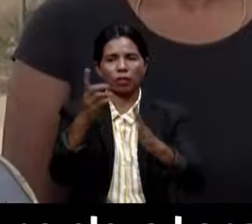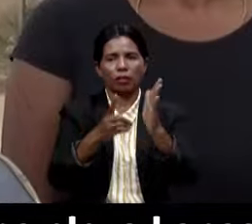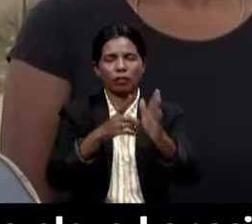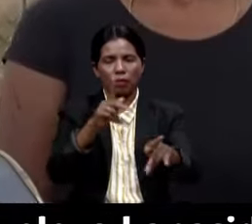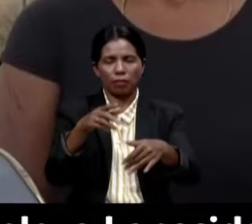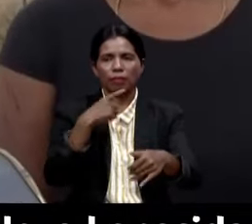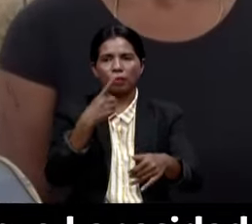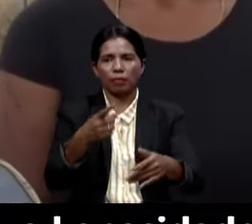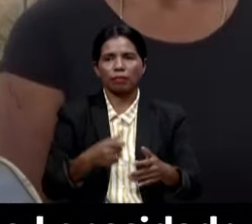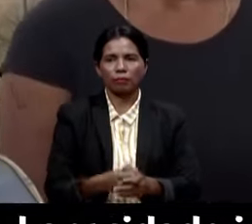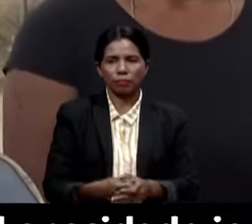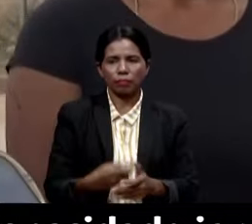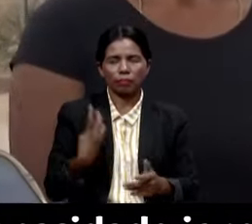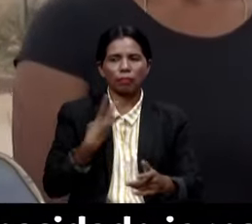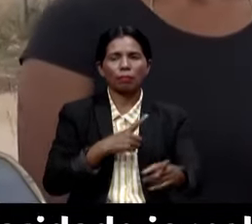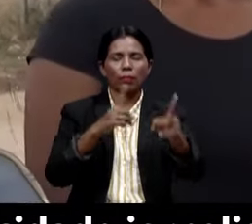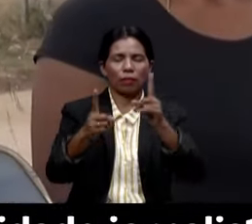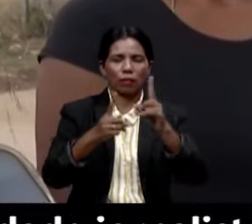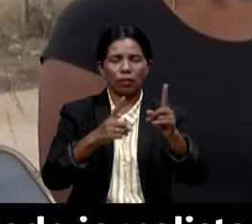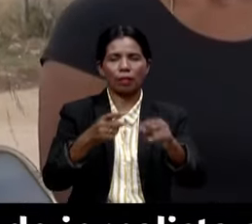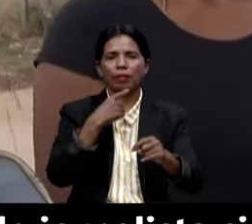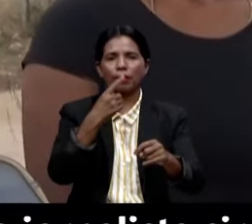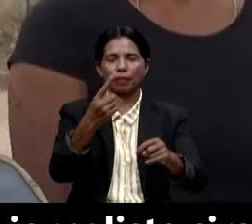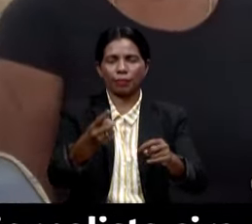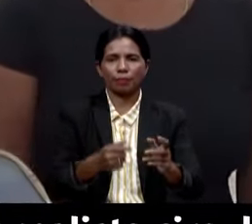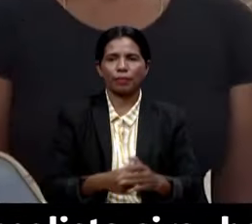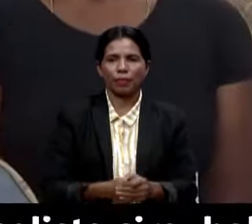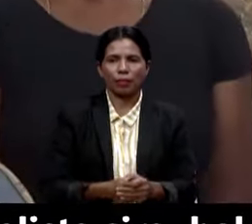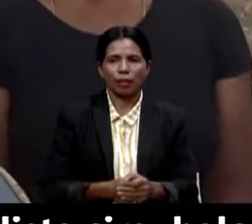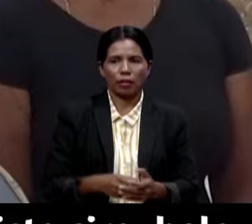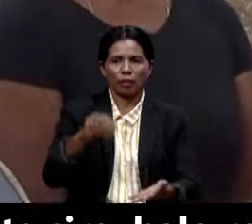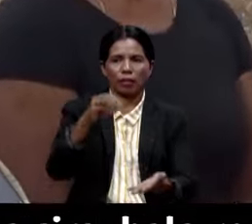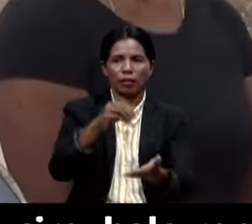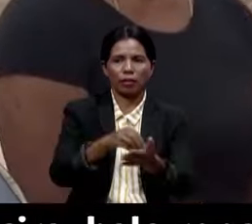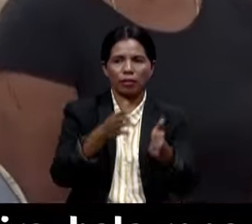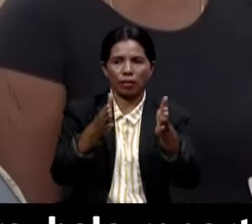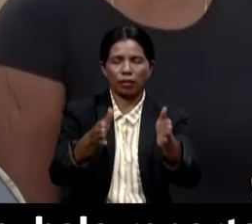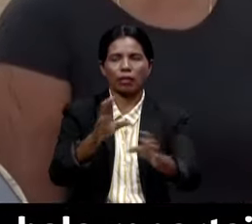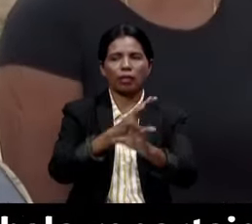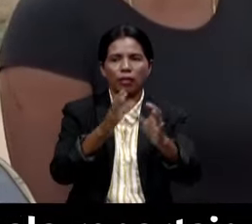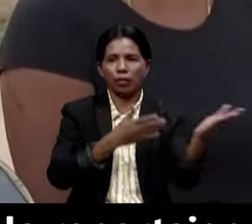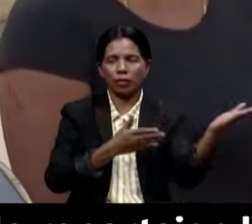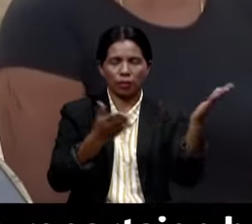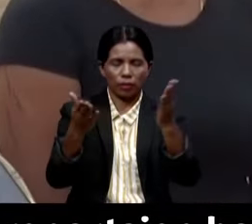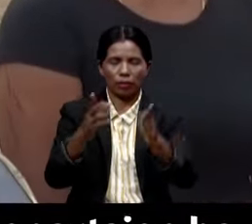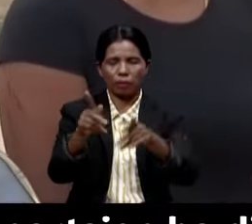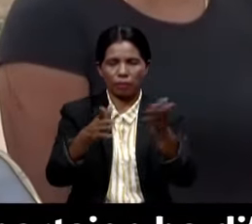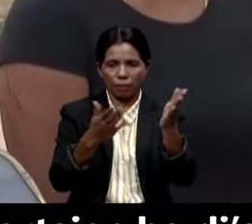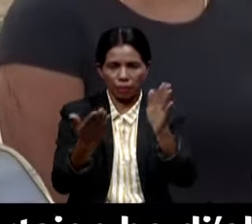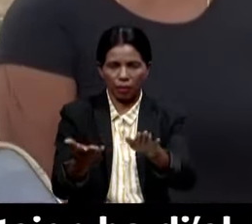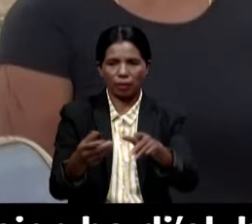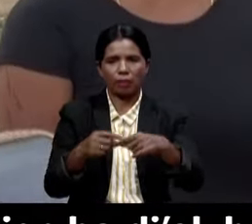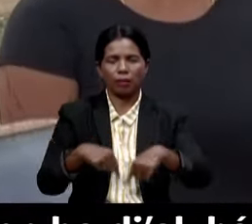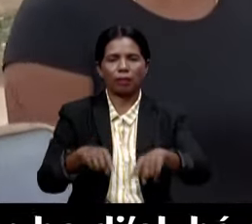Ia, ita o culiane a total nara per bela organiza, caro funerai carete da tula mate nebele ba, per la bela